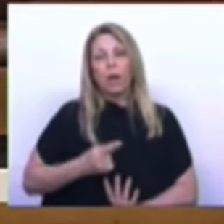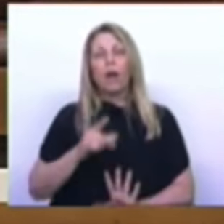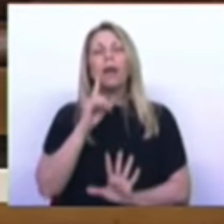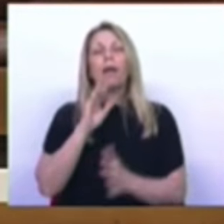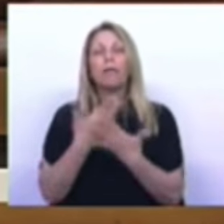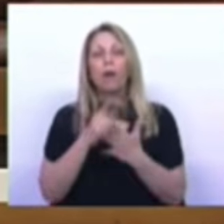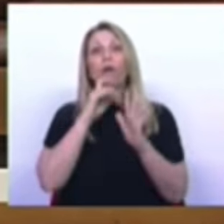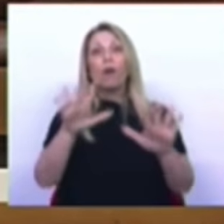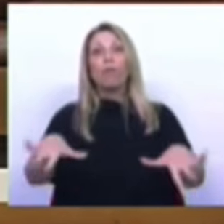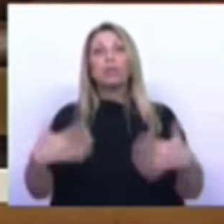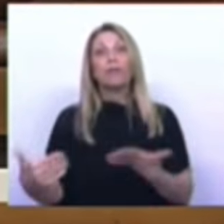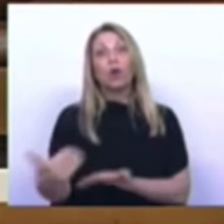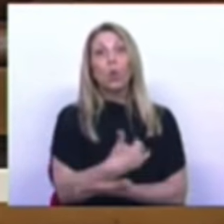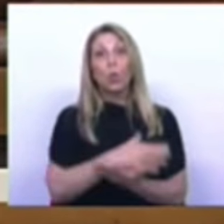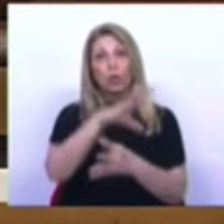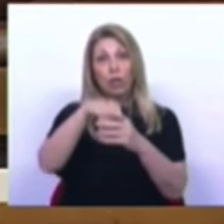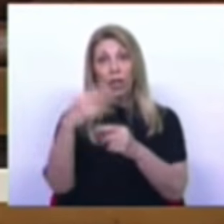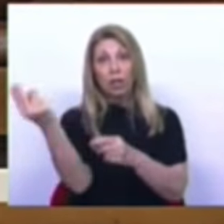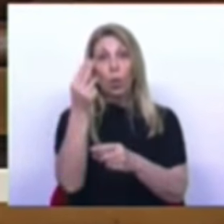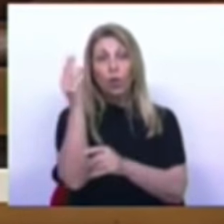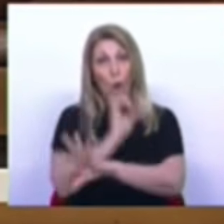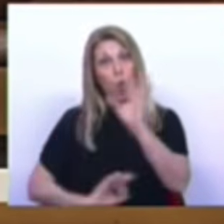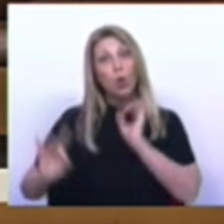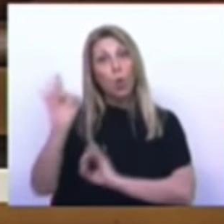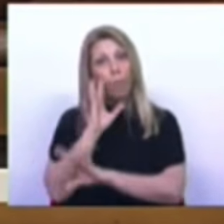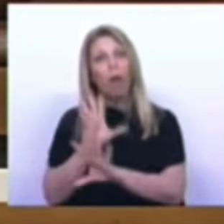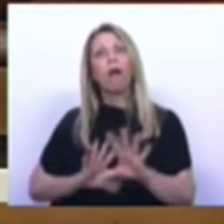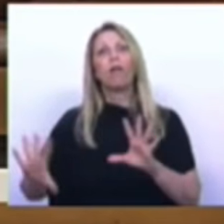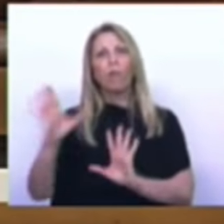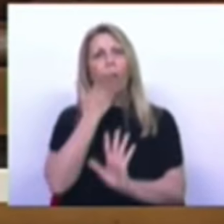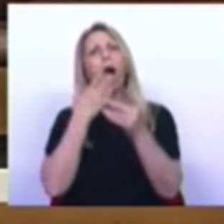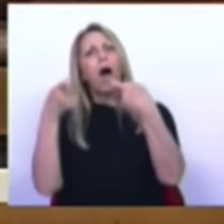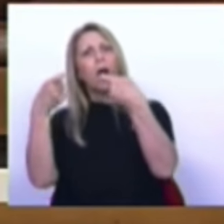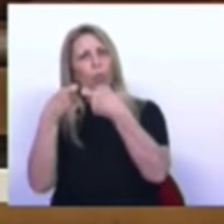dentro da União Europeia sejam, de forma equidistante, de forma harmoniosa, utilizados. Muito obrigado.